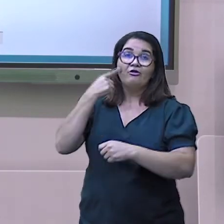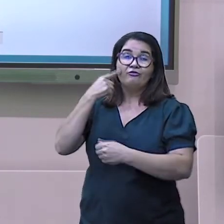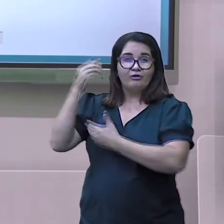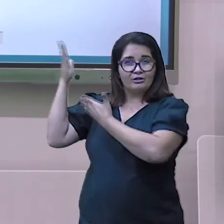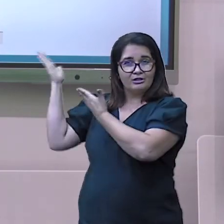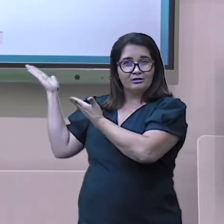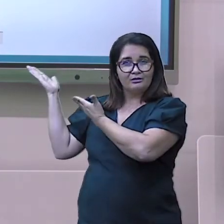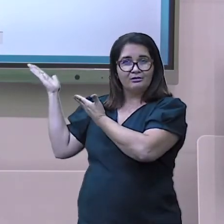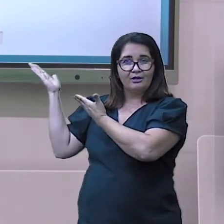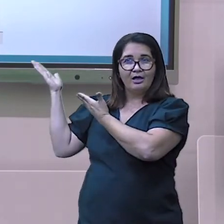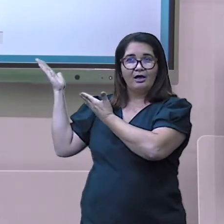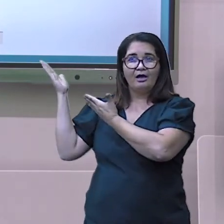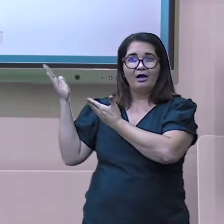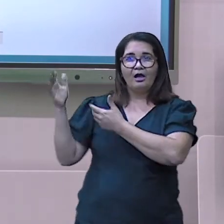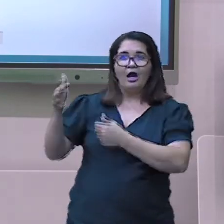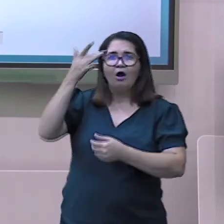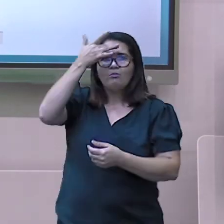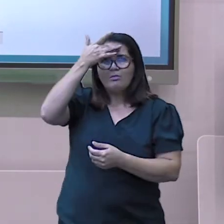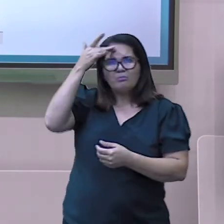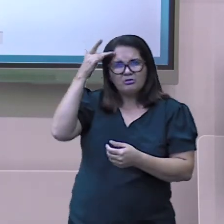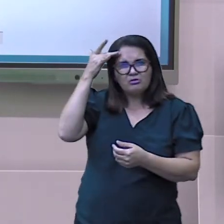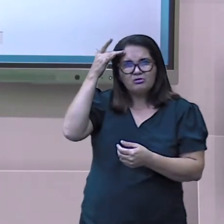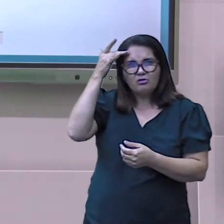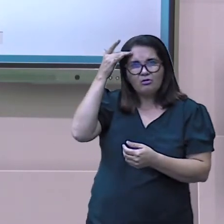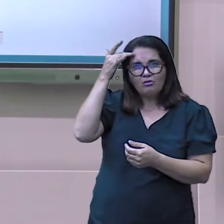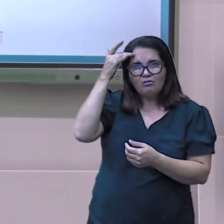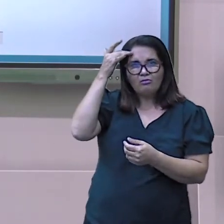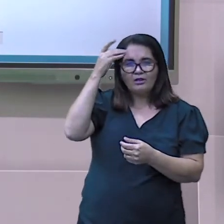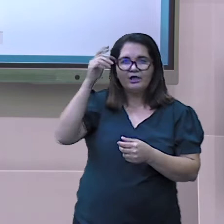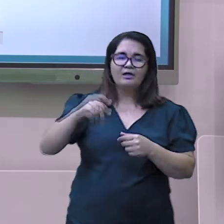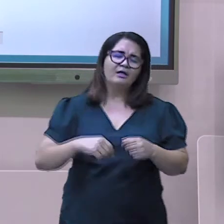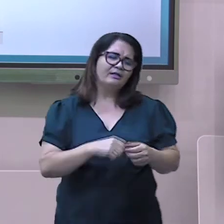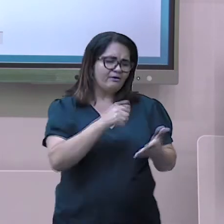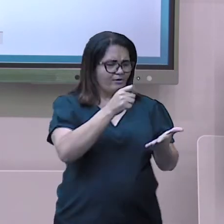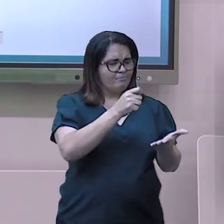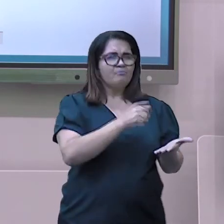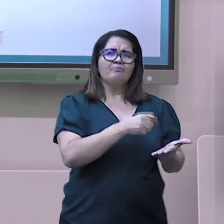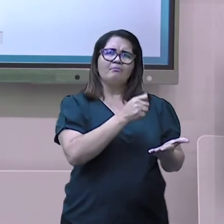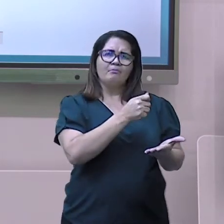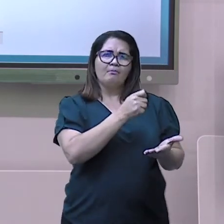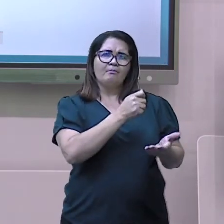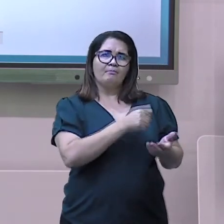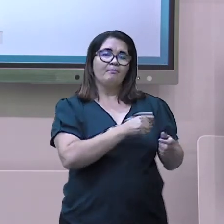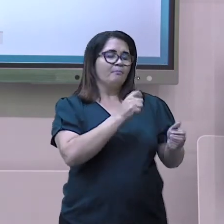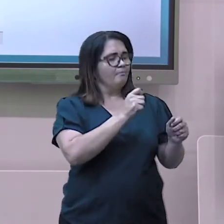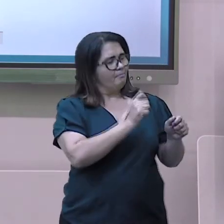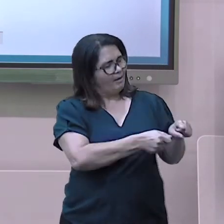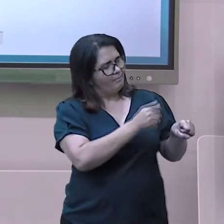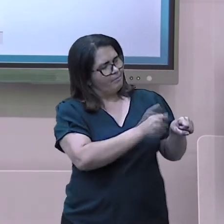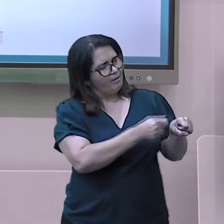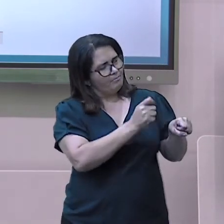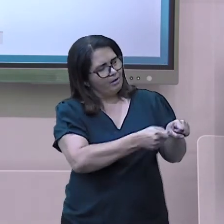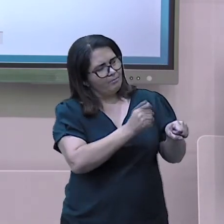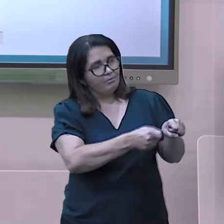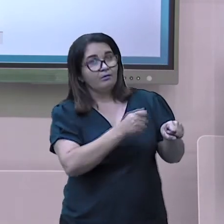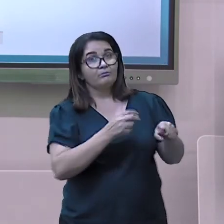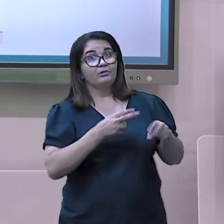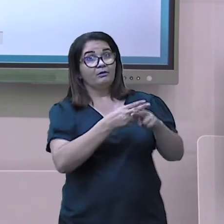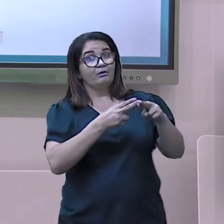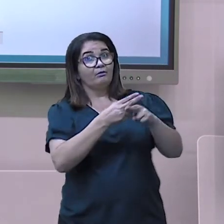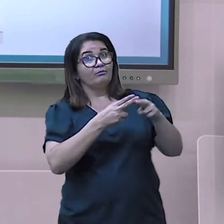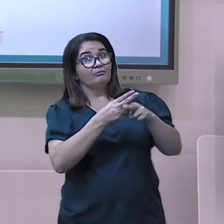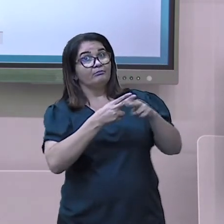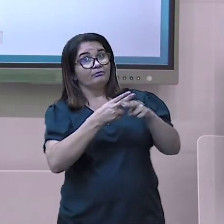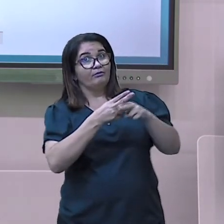cortou. Mas como que isso aconteceu? Então, o corte só acontece quando você está utilizando um